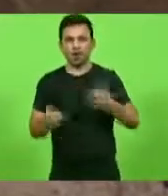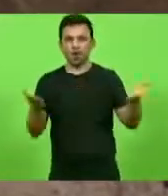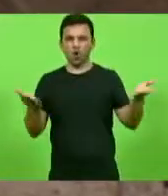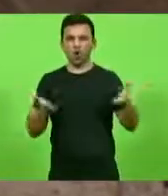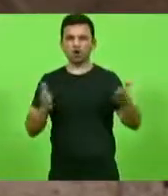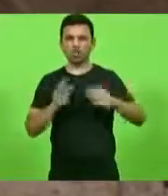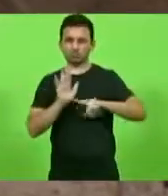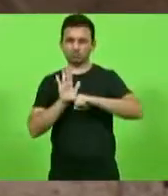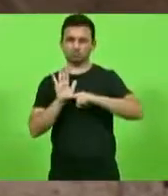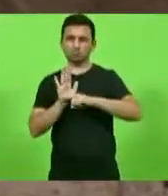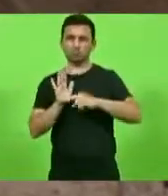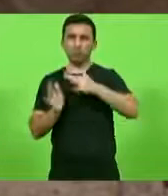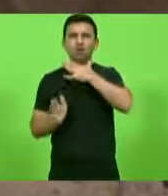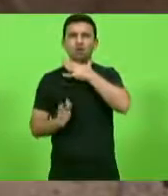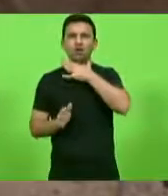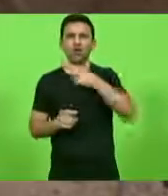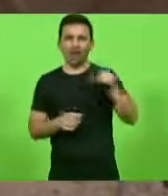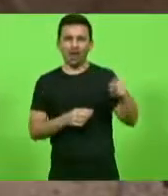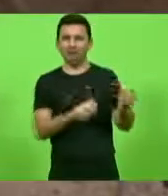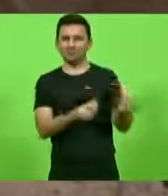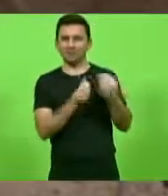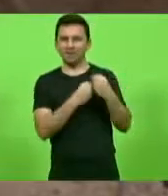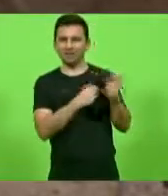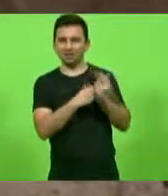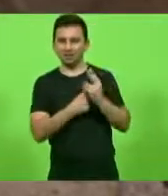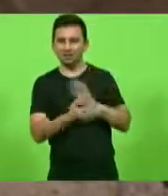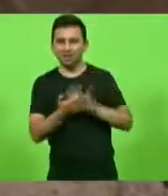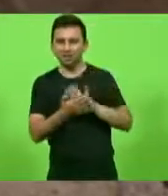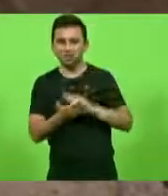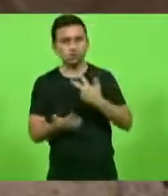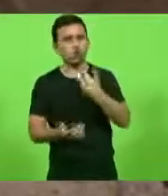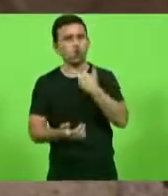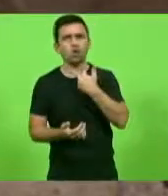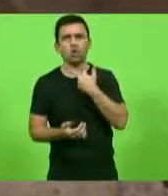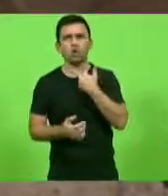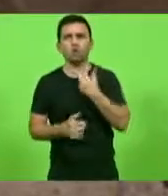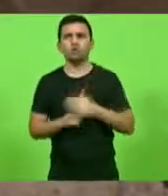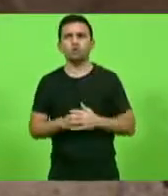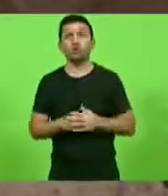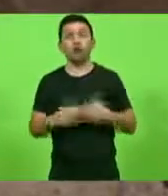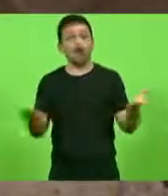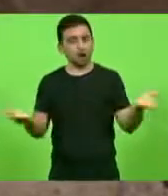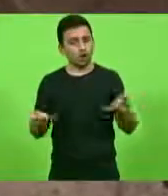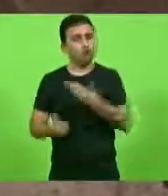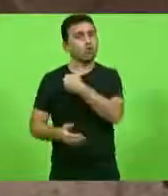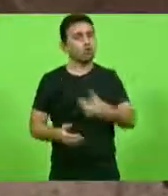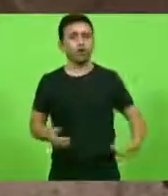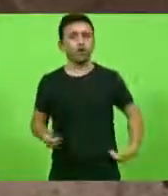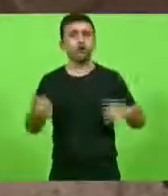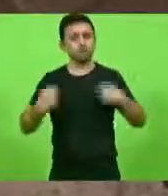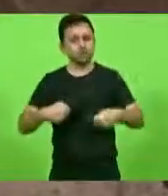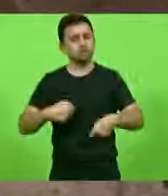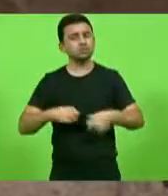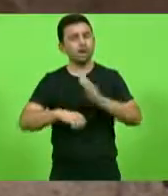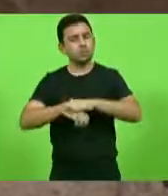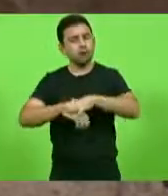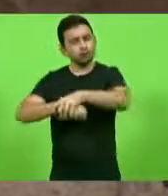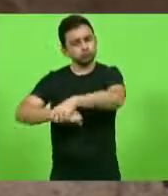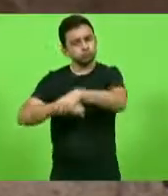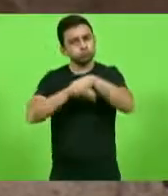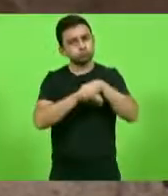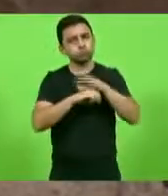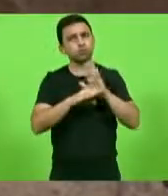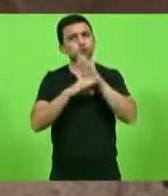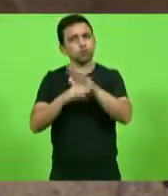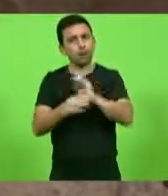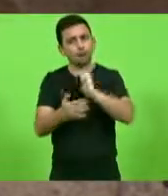pode ser lhe negado o empréstimo. É justamente para esses que agora o Estado tem que dar a mão e pagar esse juro para que ele possa